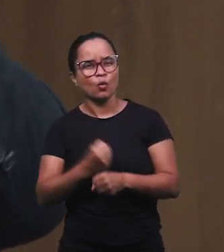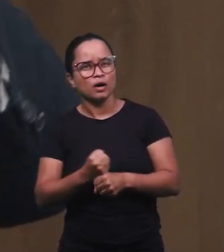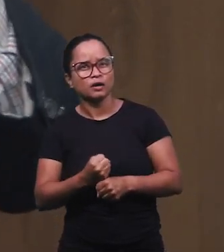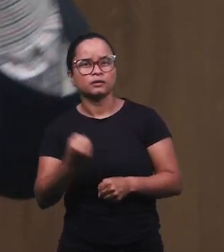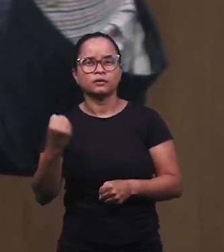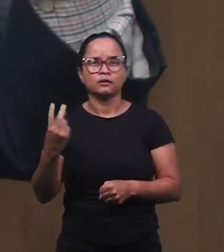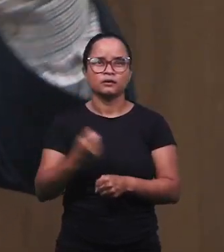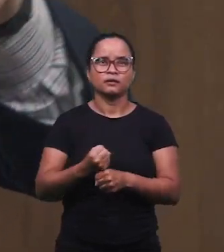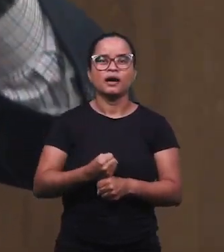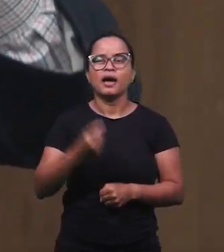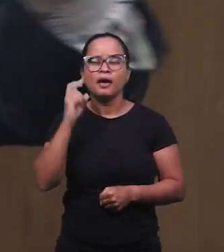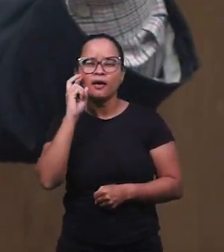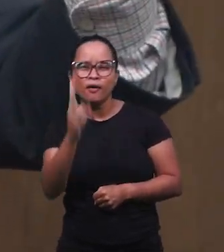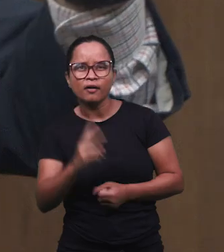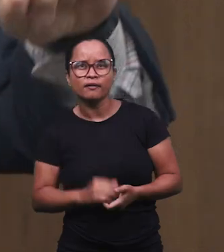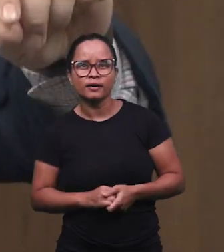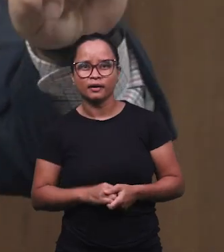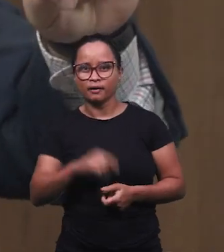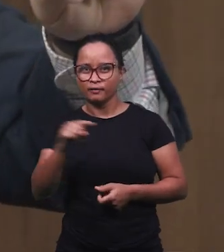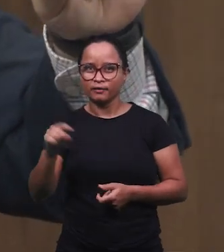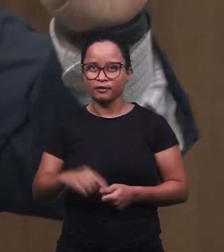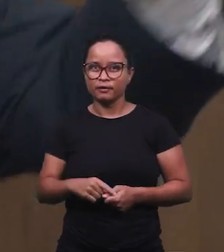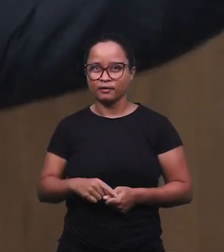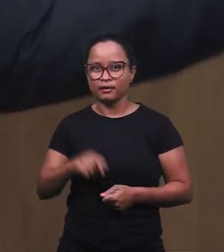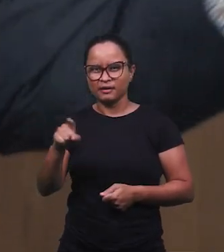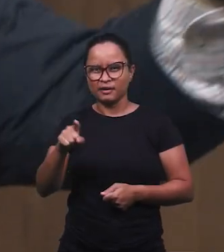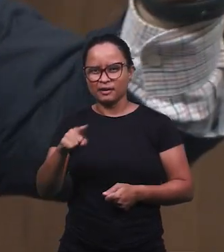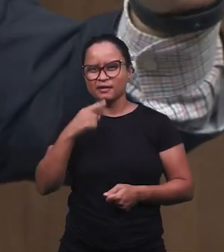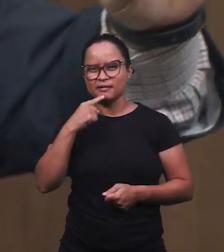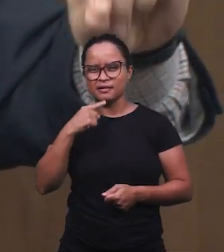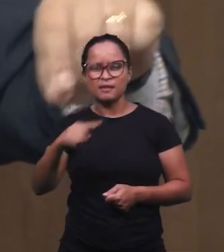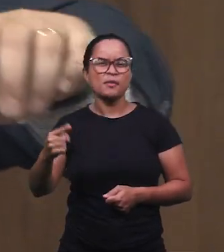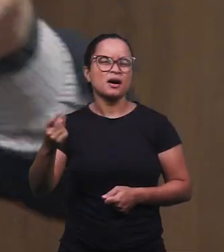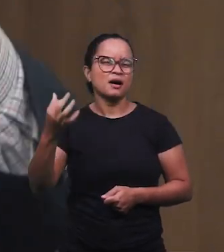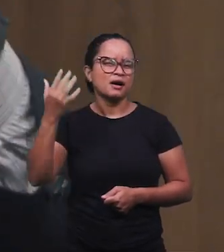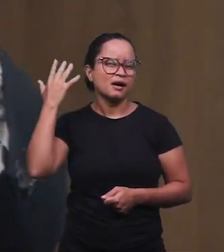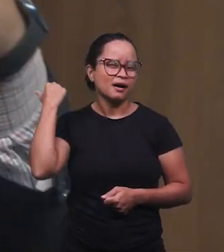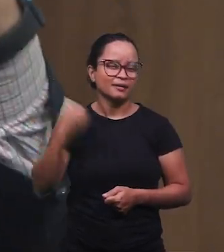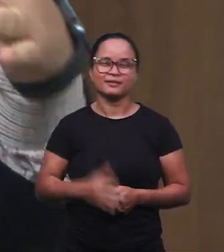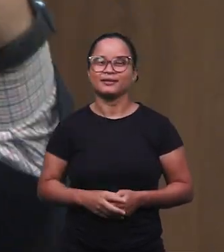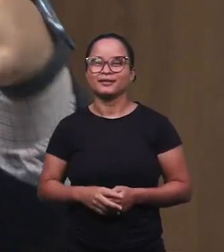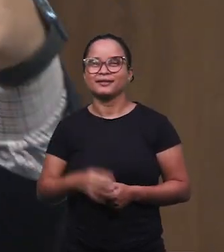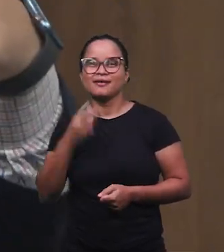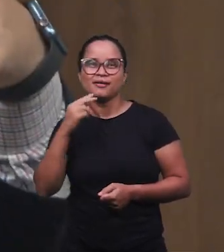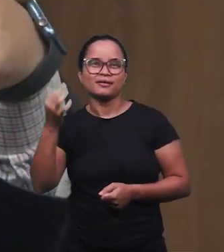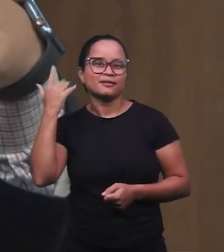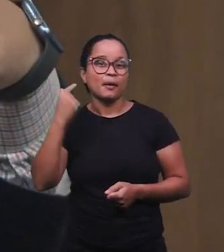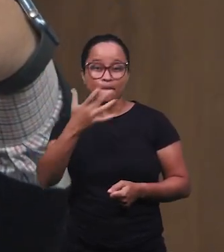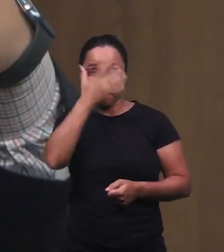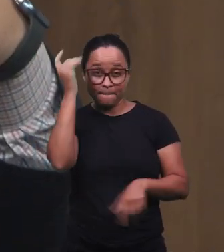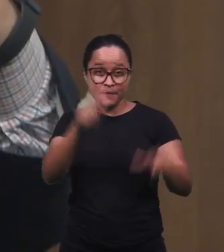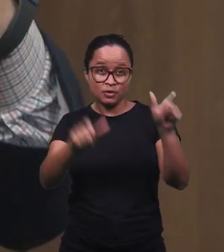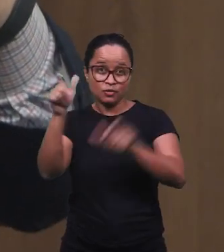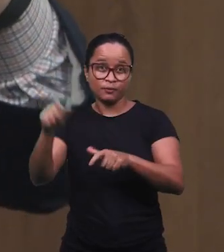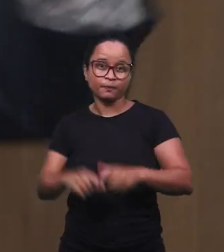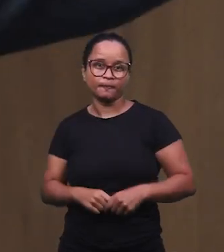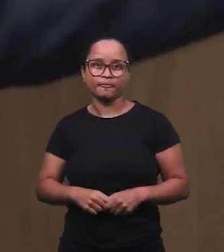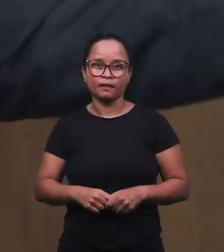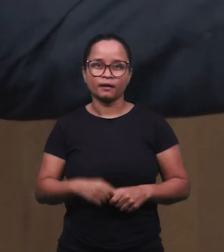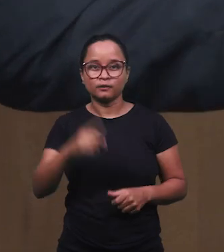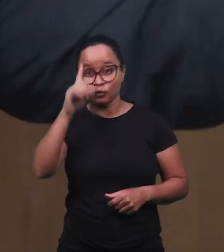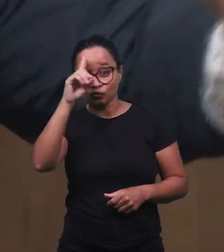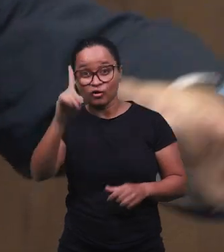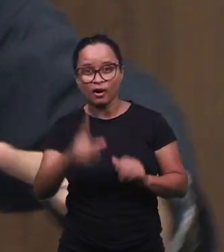assim, olha, eu vi essa mensagem, eu botei Fala Jovem, você vê, há tantas semanas atrás. Então você vai vendo quando as pessoas, e tem pessoas que vão ter visto no